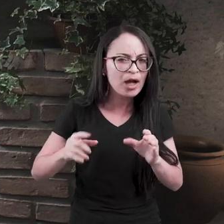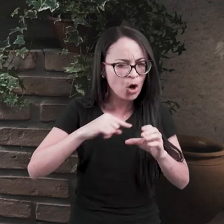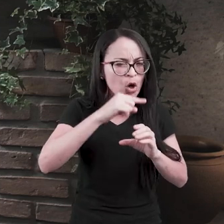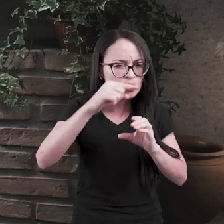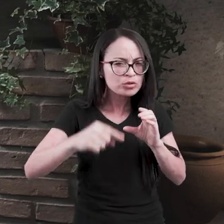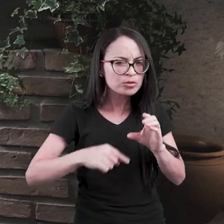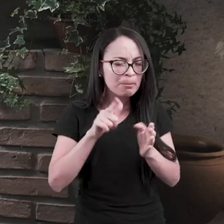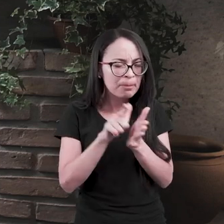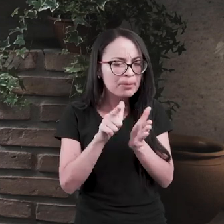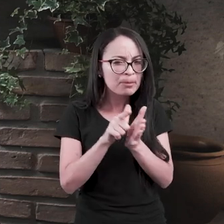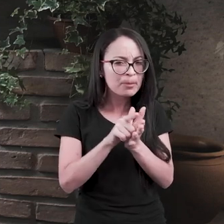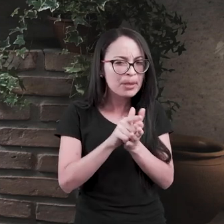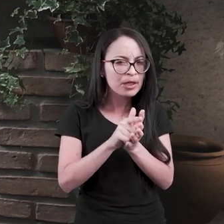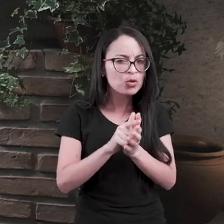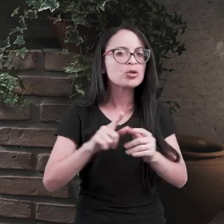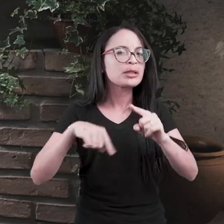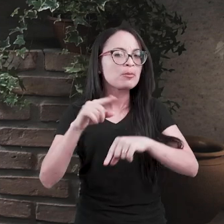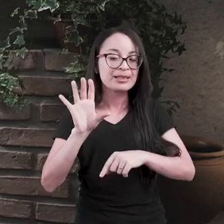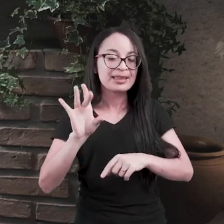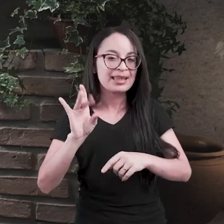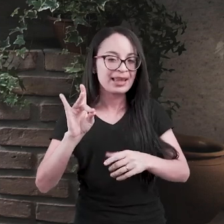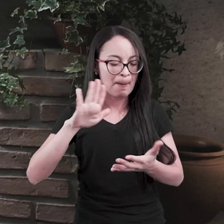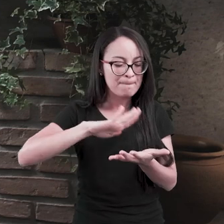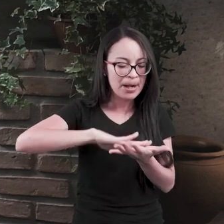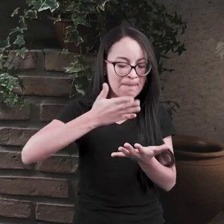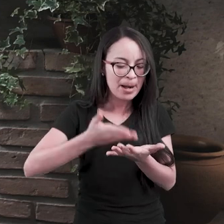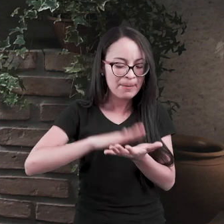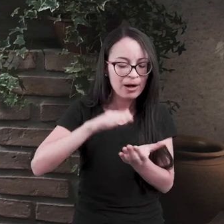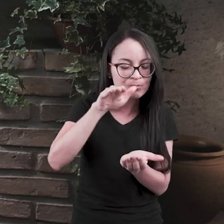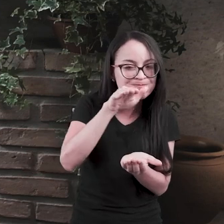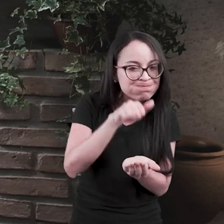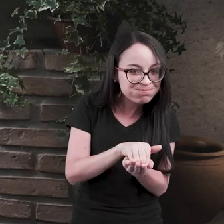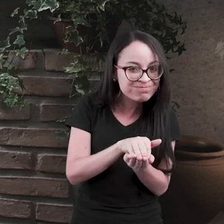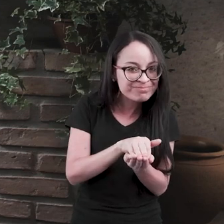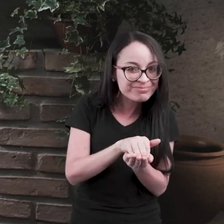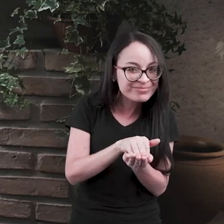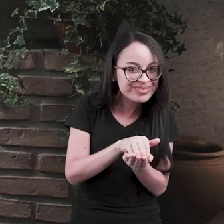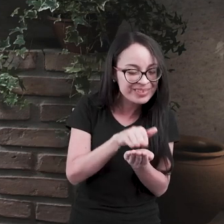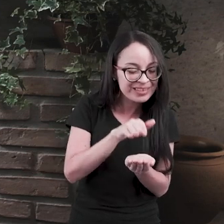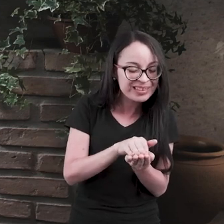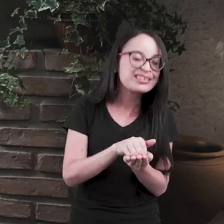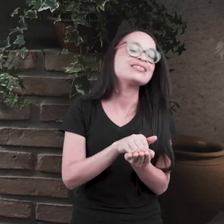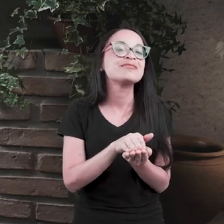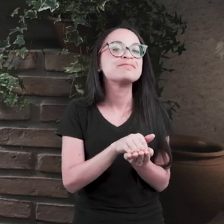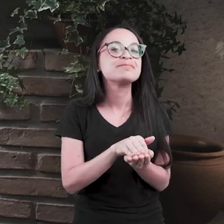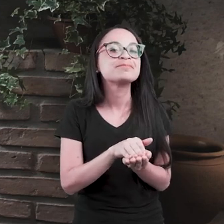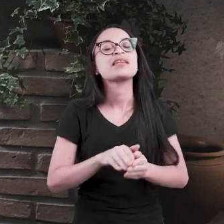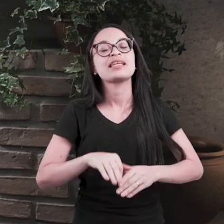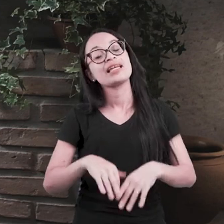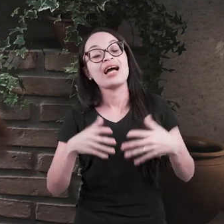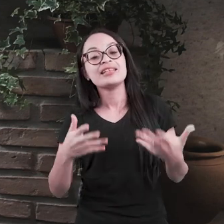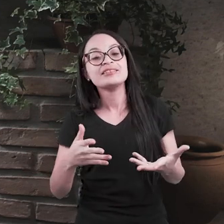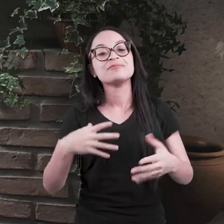fazia uma rodinha de papel, passava grude e entregava na tampa, como tampa,